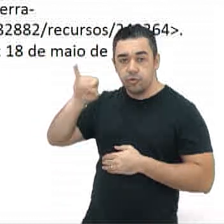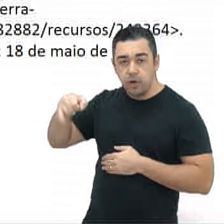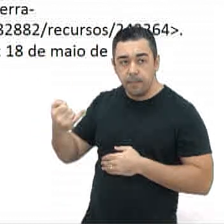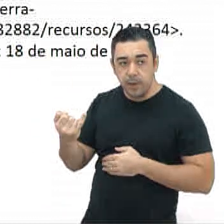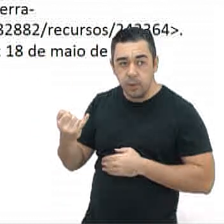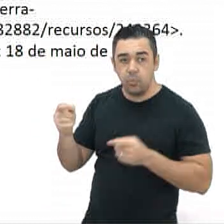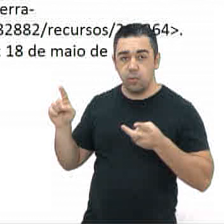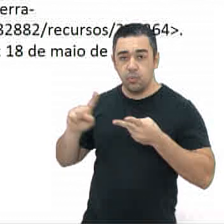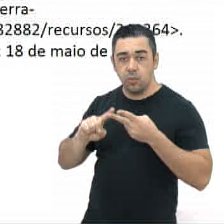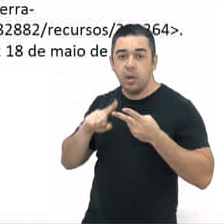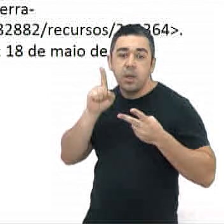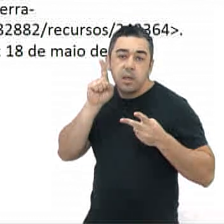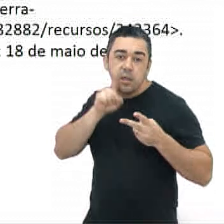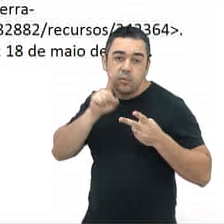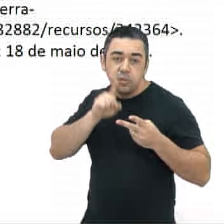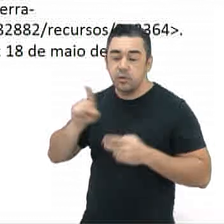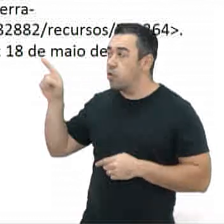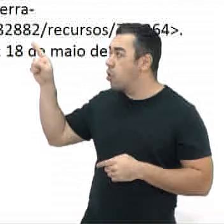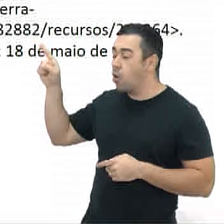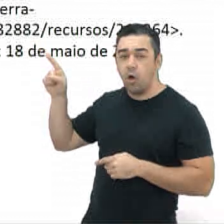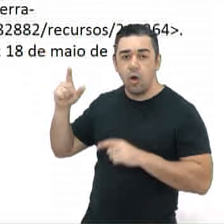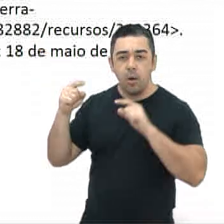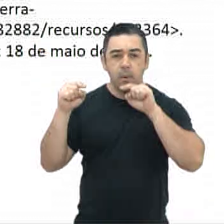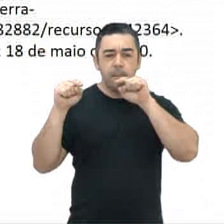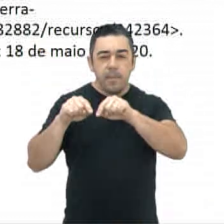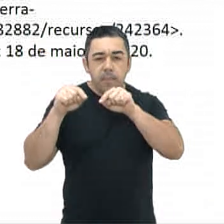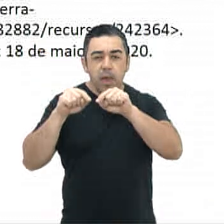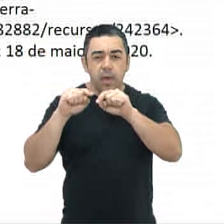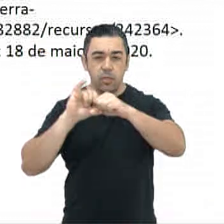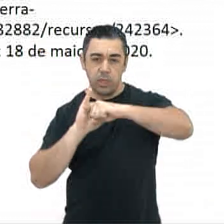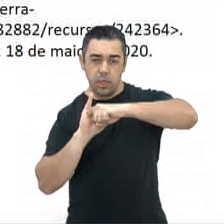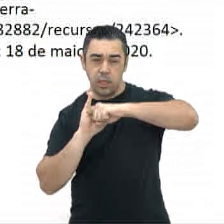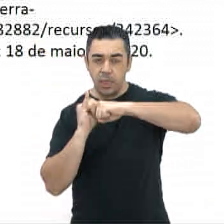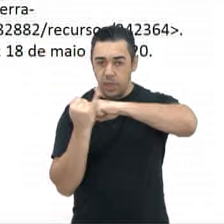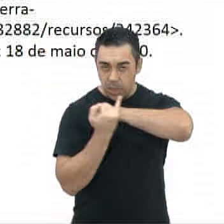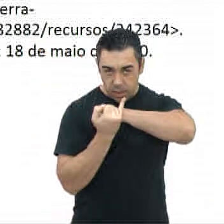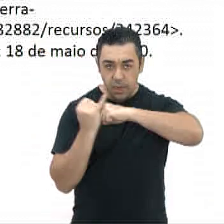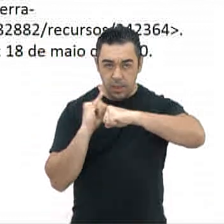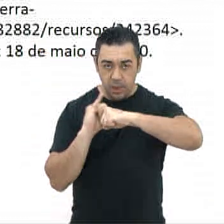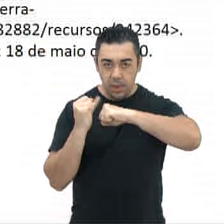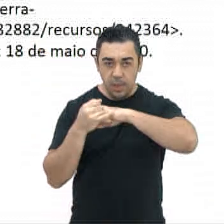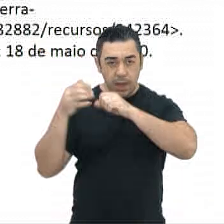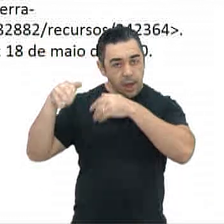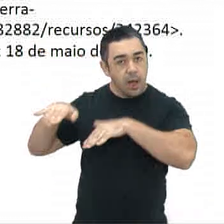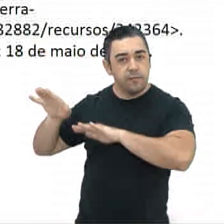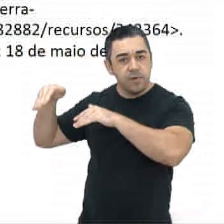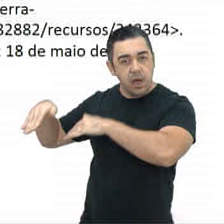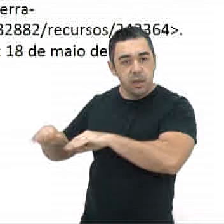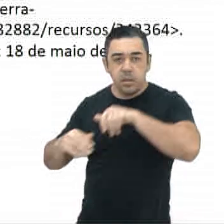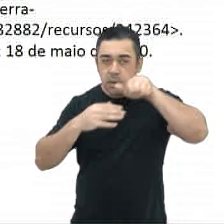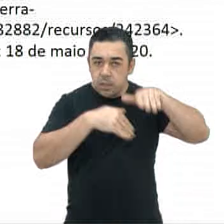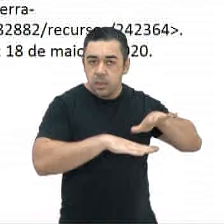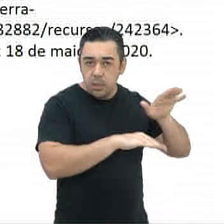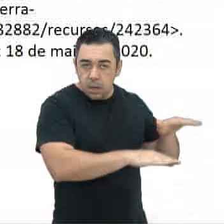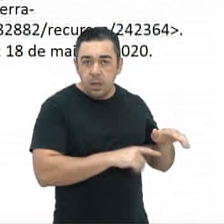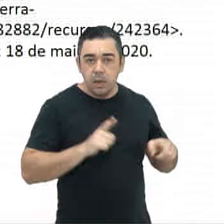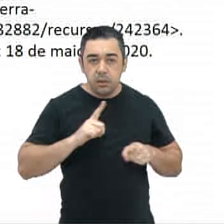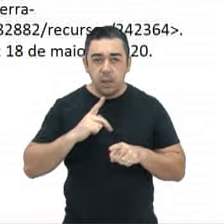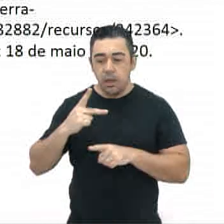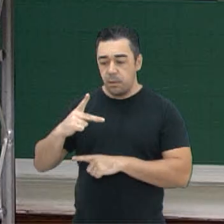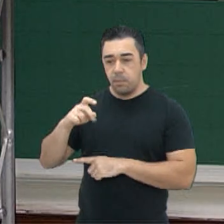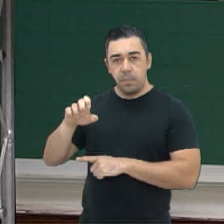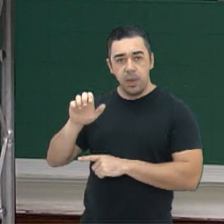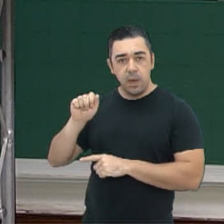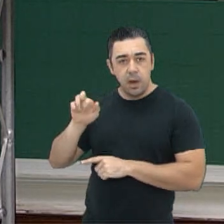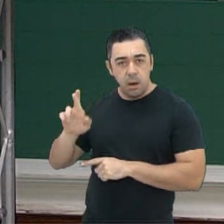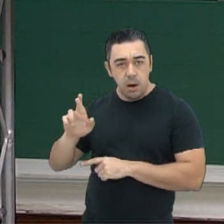Unidos aqui, bem no meio vocês conseguem aqui, a galera do estúdio dando aquele foco especial para vocês, a ilha de Pearl Harbor, próximo dos Estados